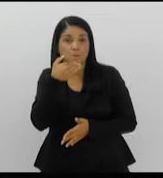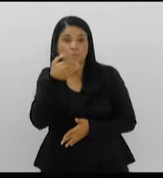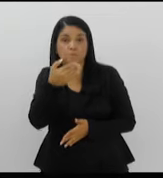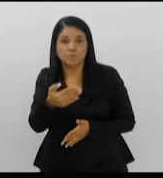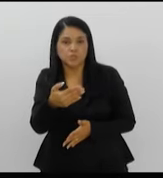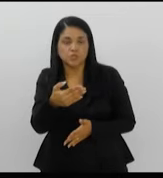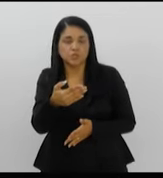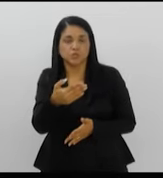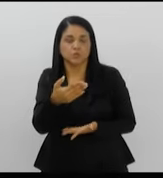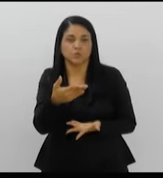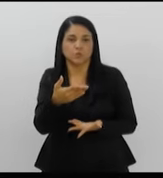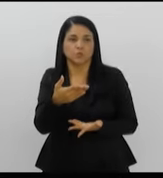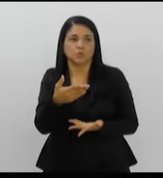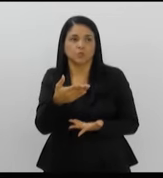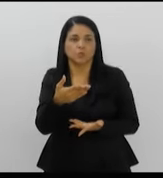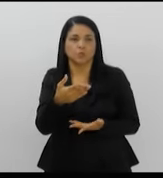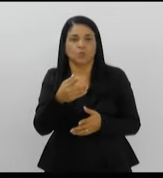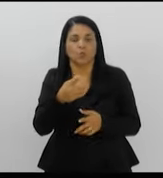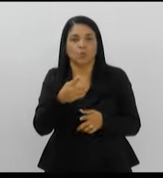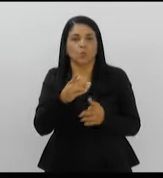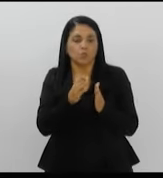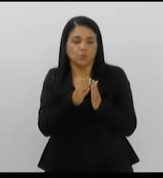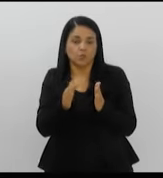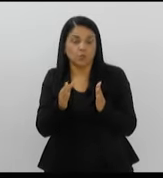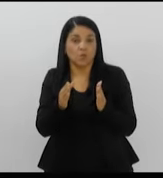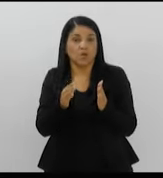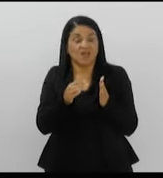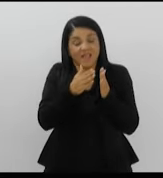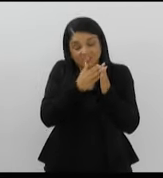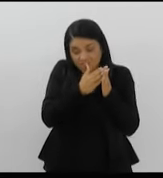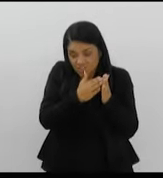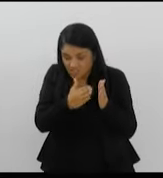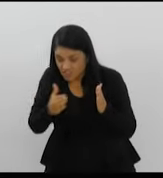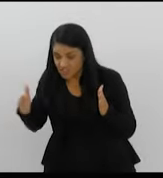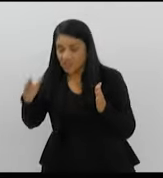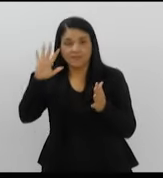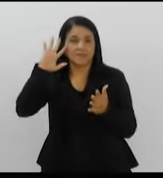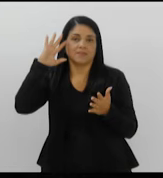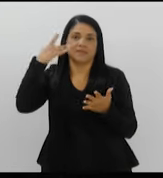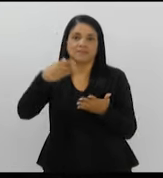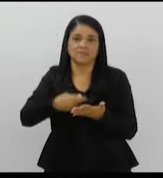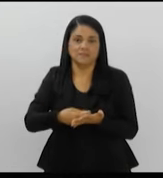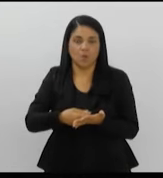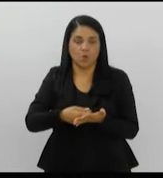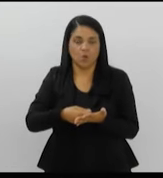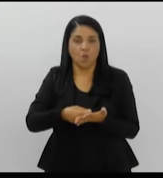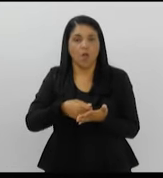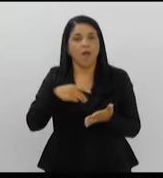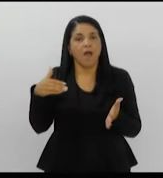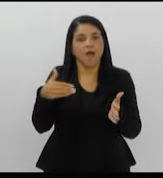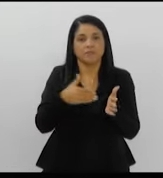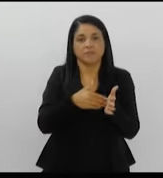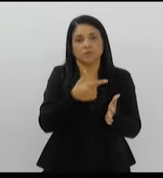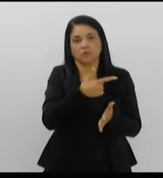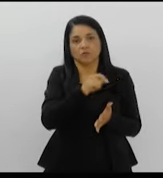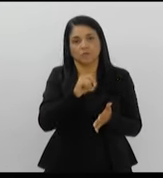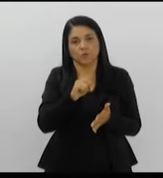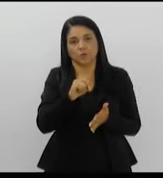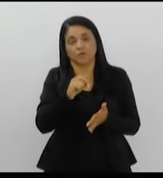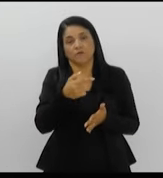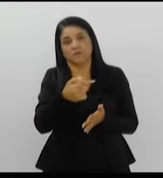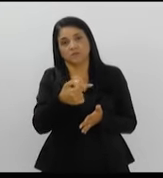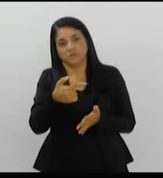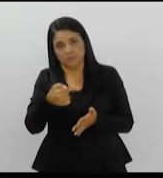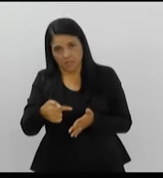um tempo, o governador quer estender essa decisão até 2027, e eu acho que